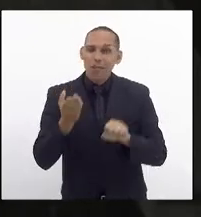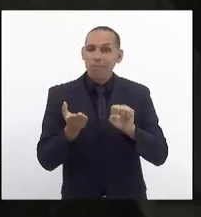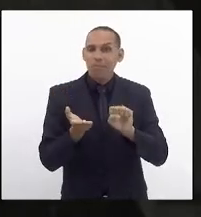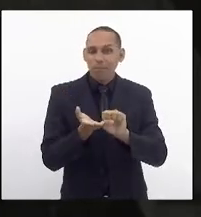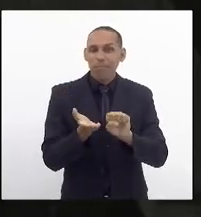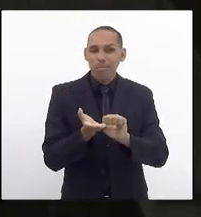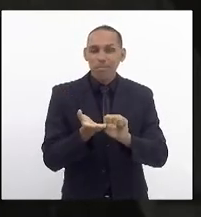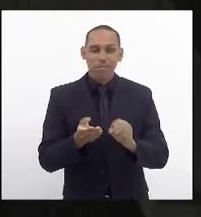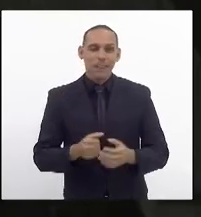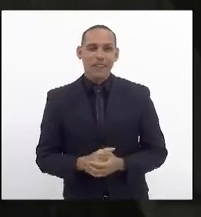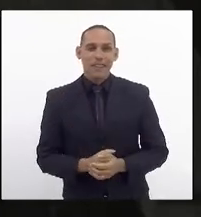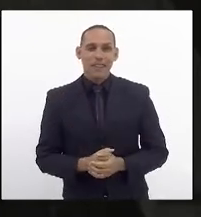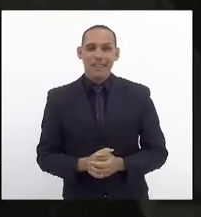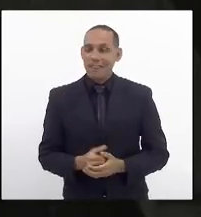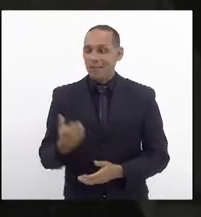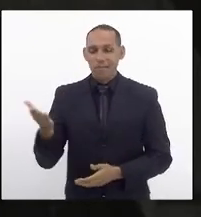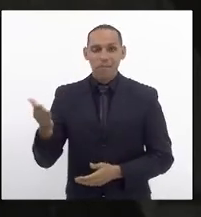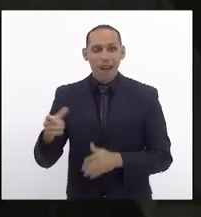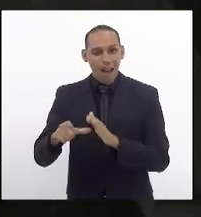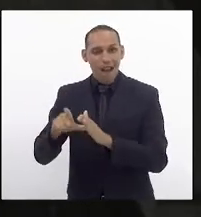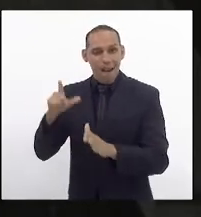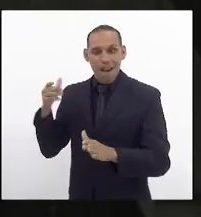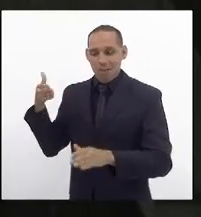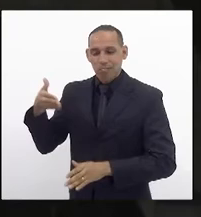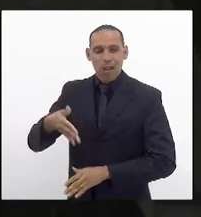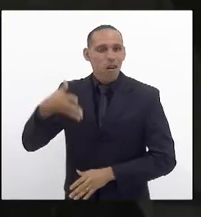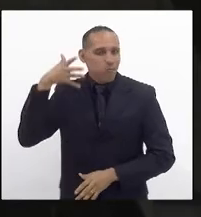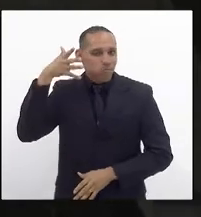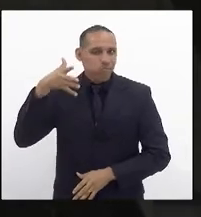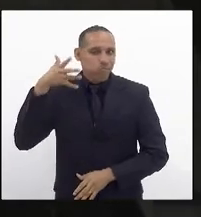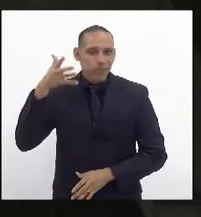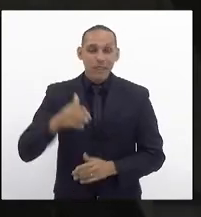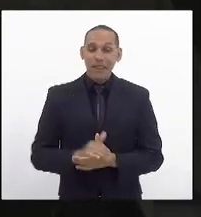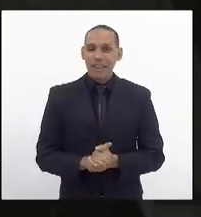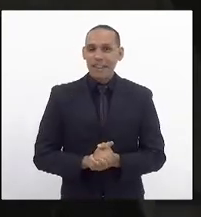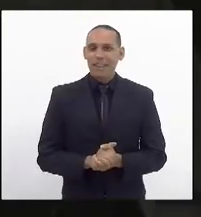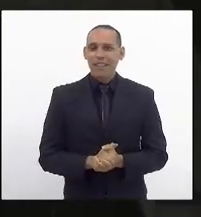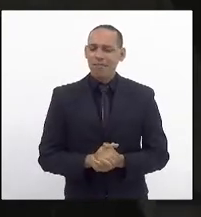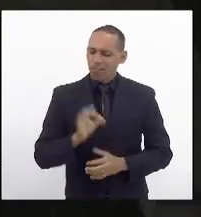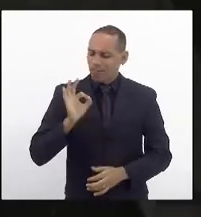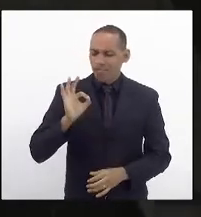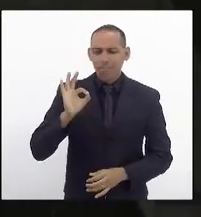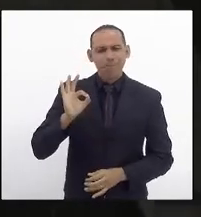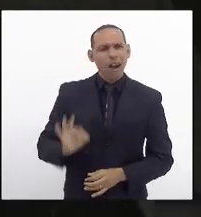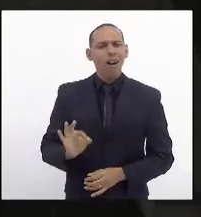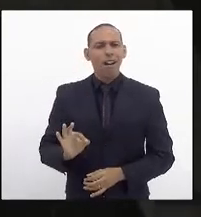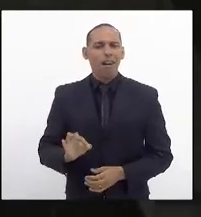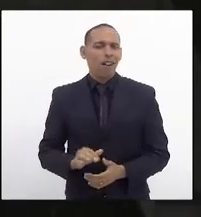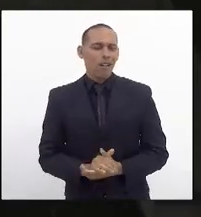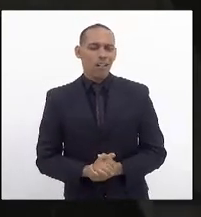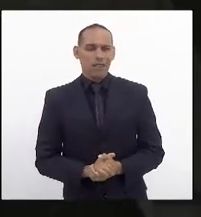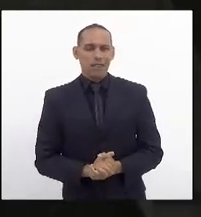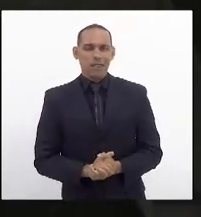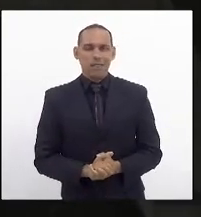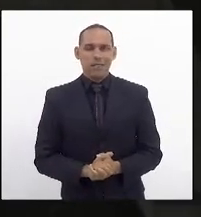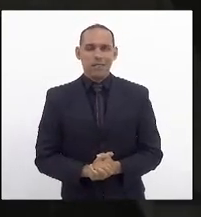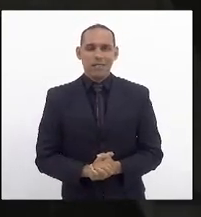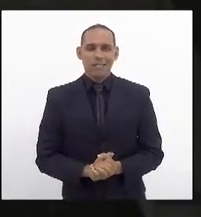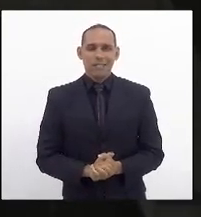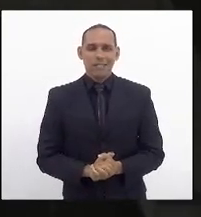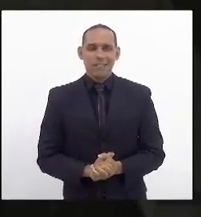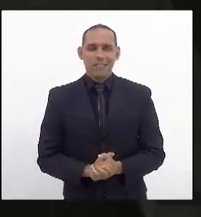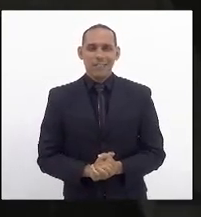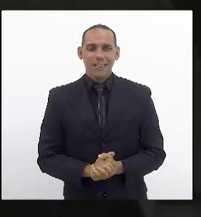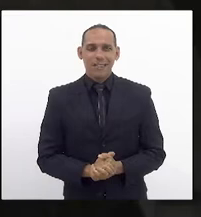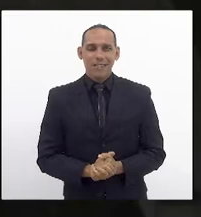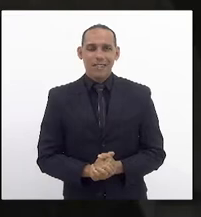Malafaia que me precedeu fez just corretamente um